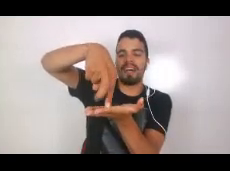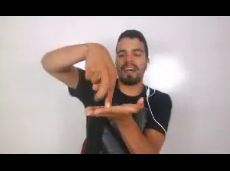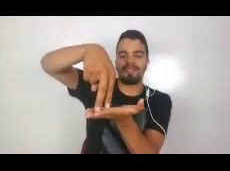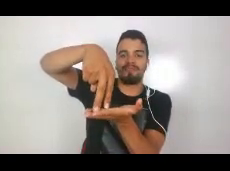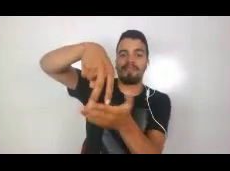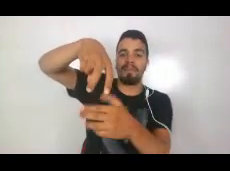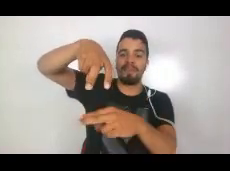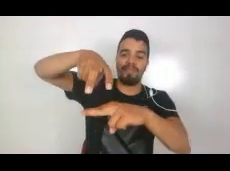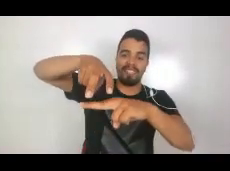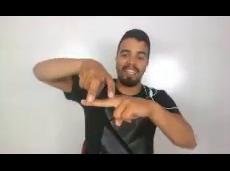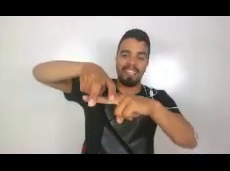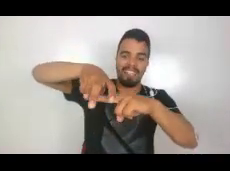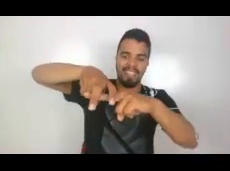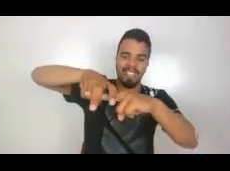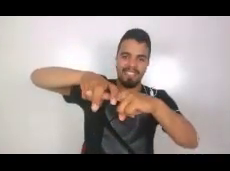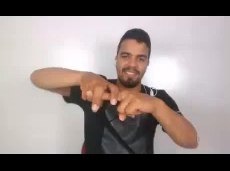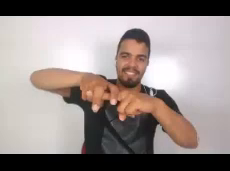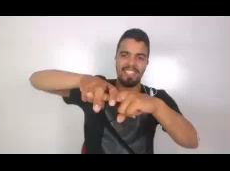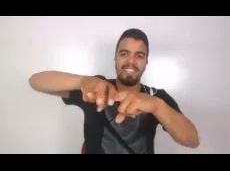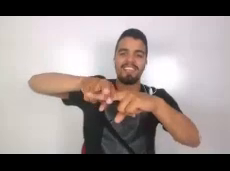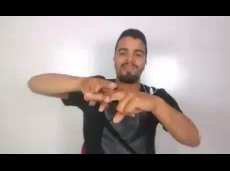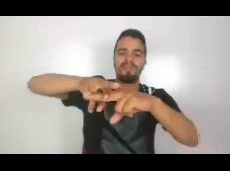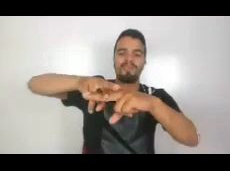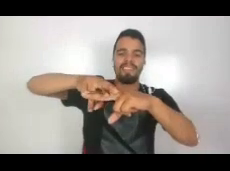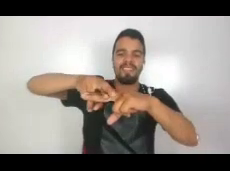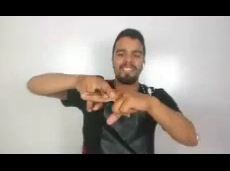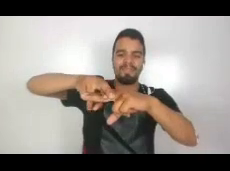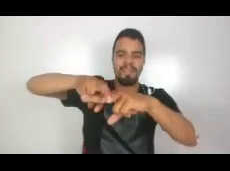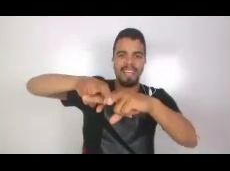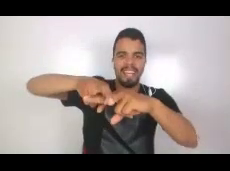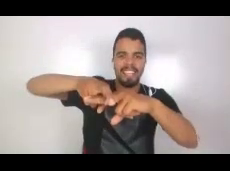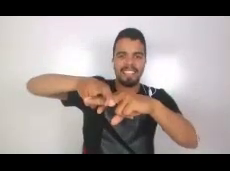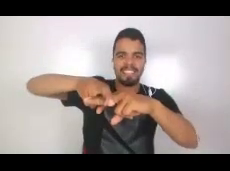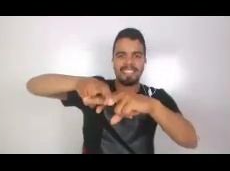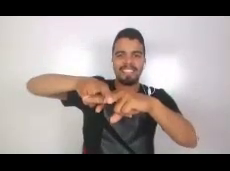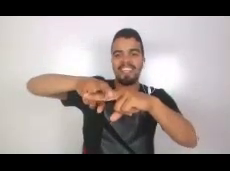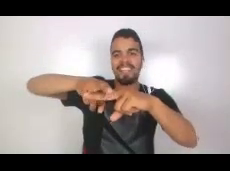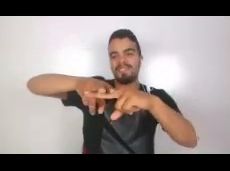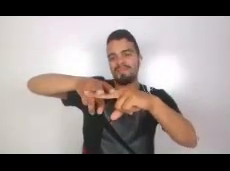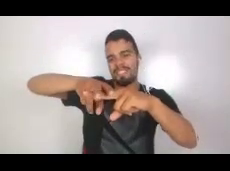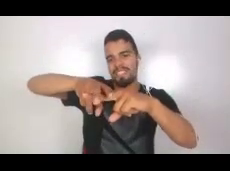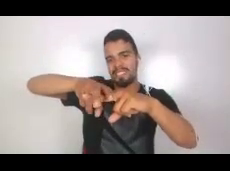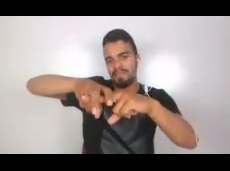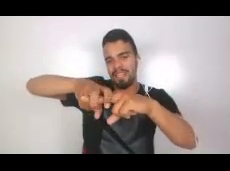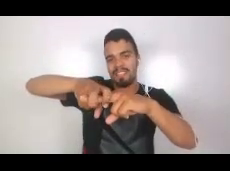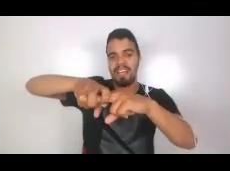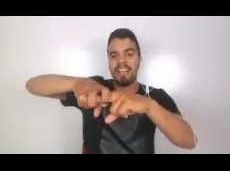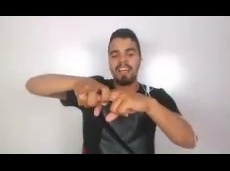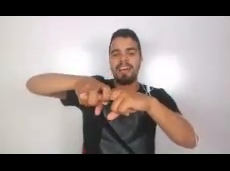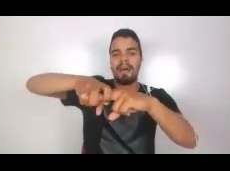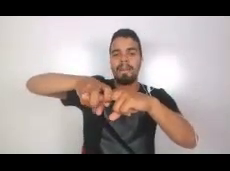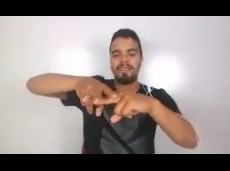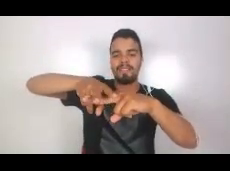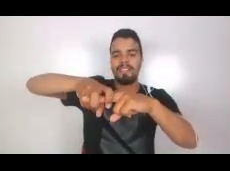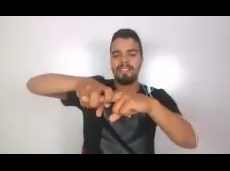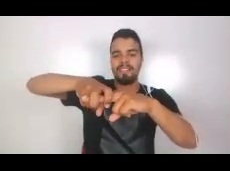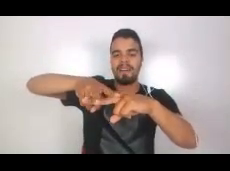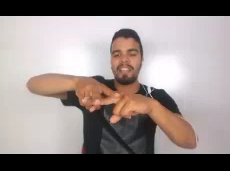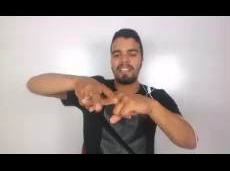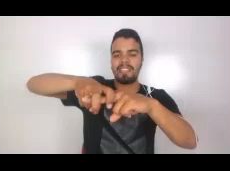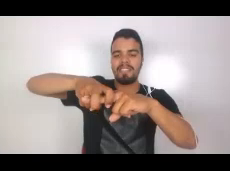o passo, uma pessoa sentando, cruzando as pernas, descruzando as pernas, a